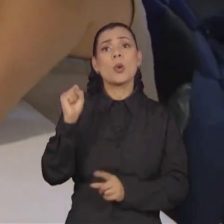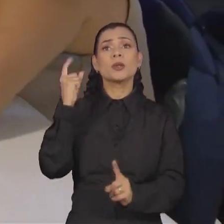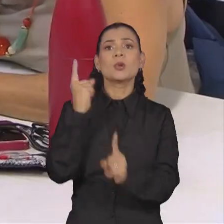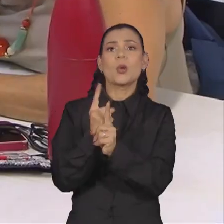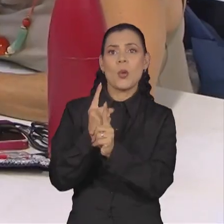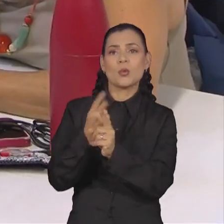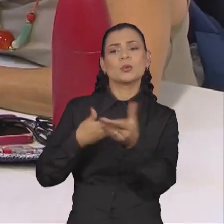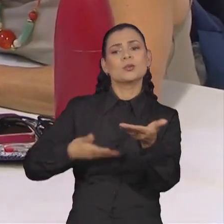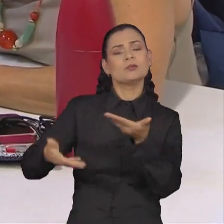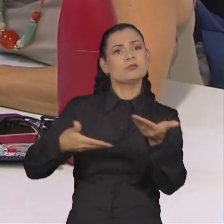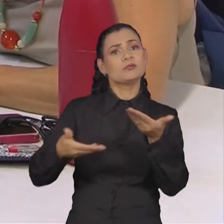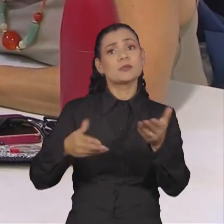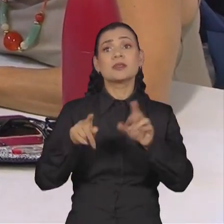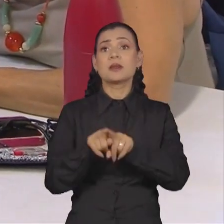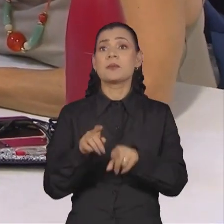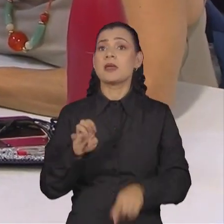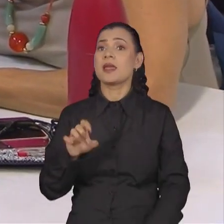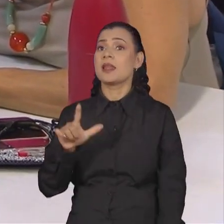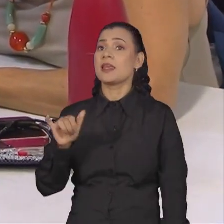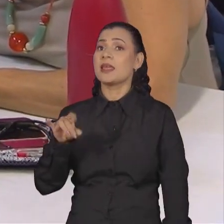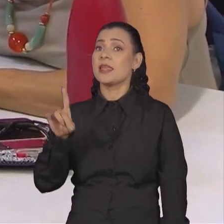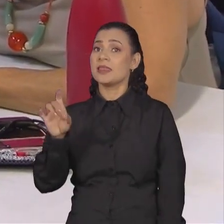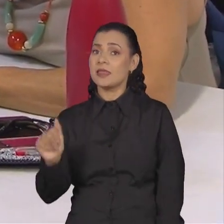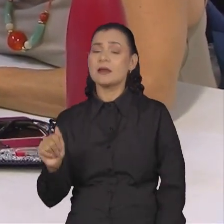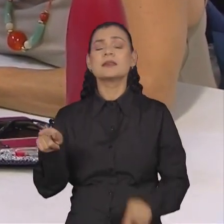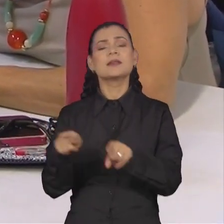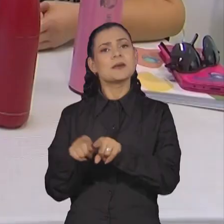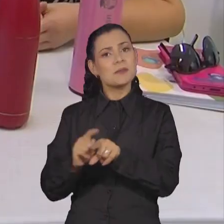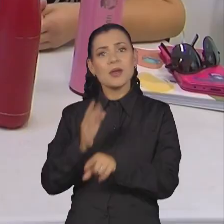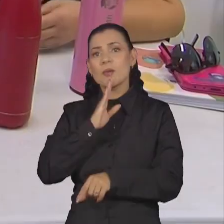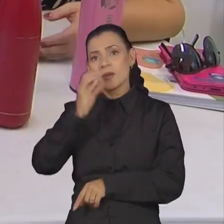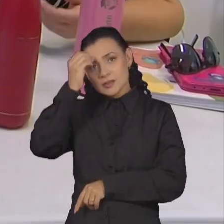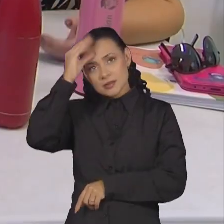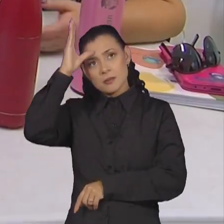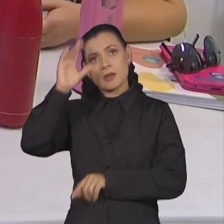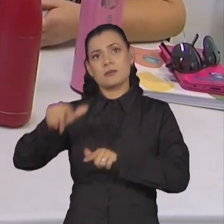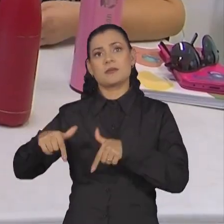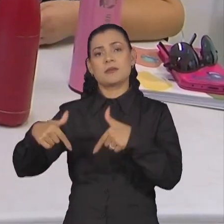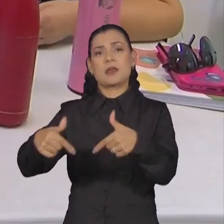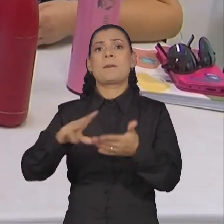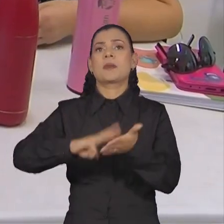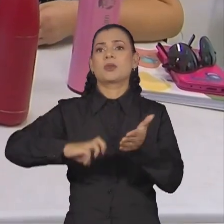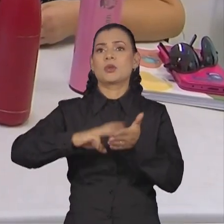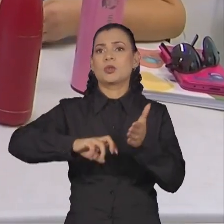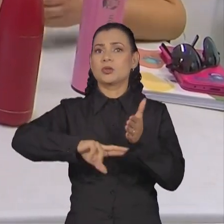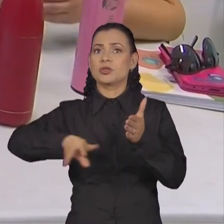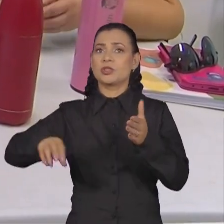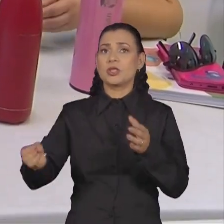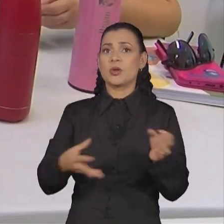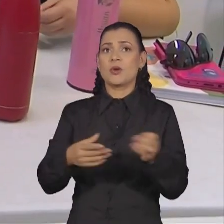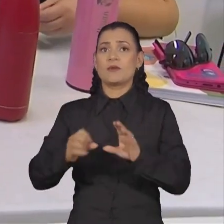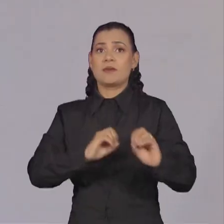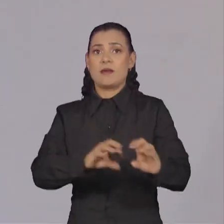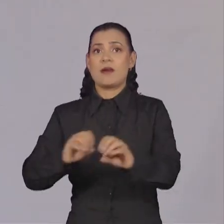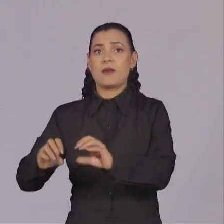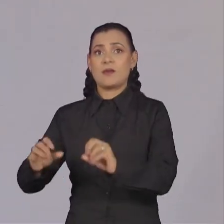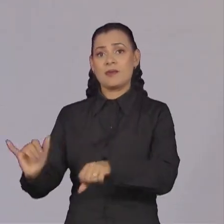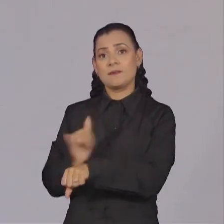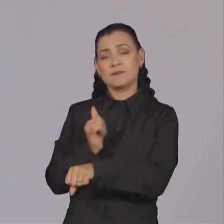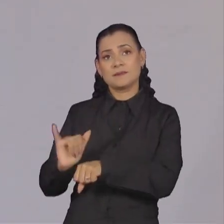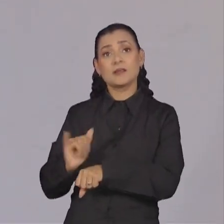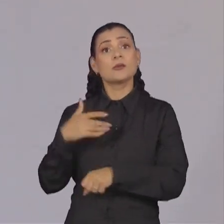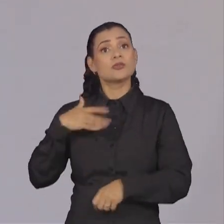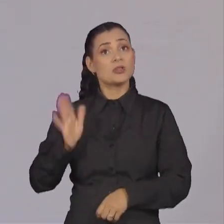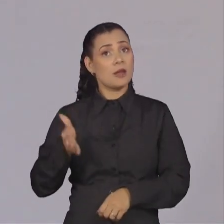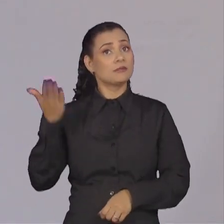encontros. Já a Eulieda veio para aprimorar o conhecimento e aplicar metodologias novas nas aulas. Eu já